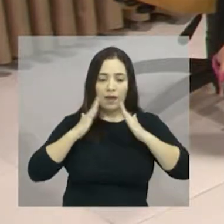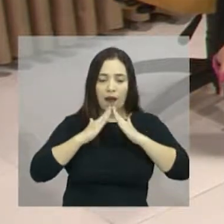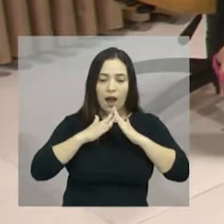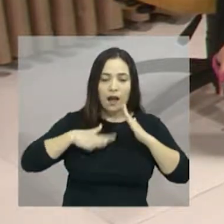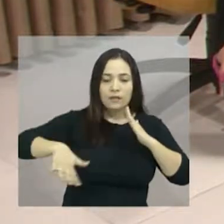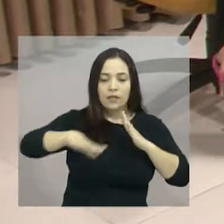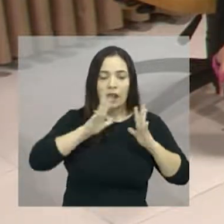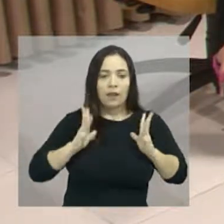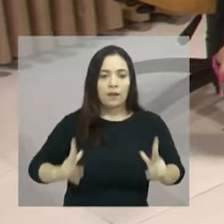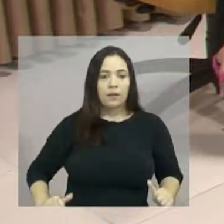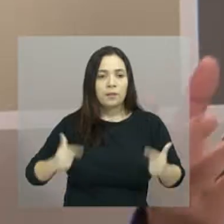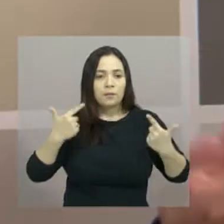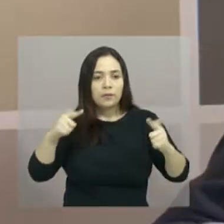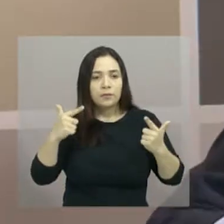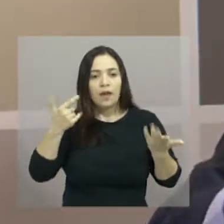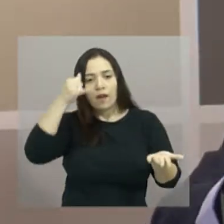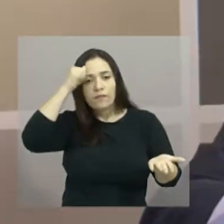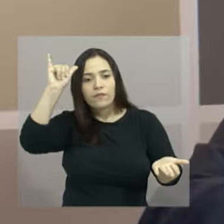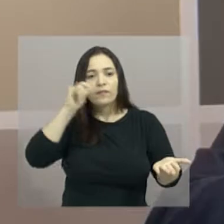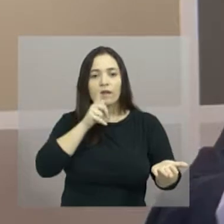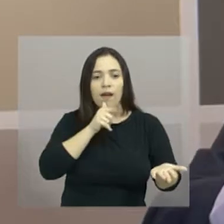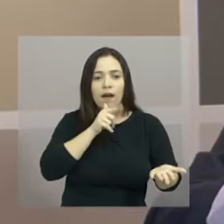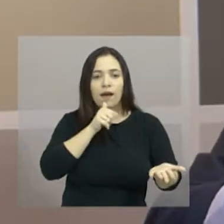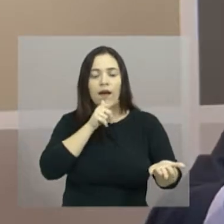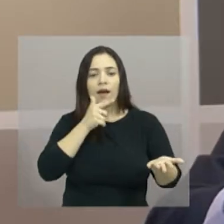aquele cuidado. A gente reclama que o SUS